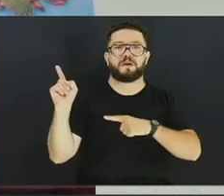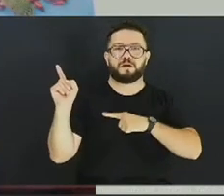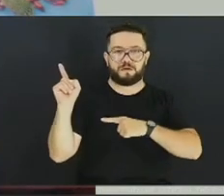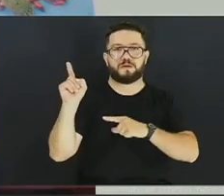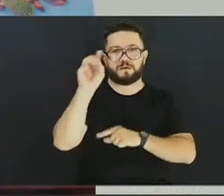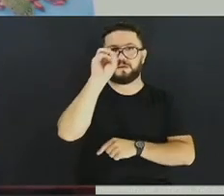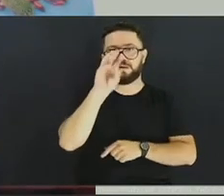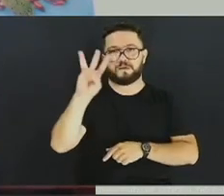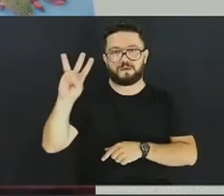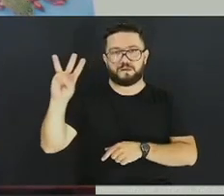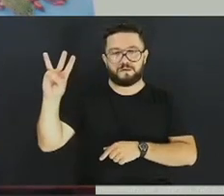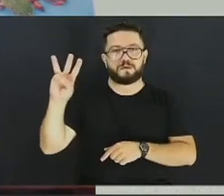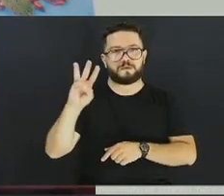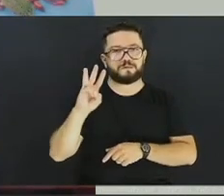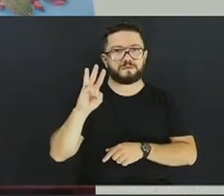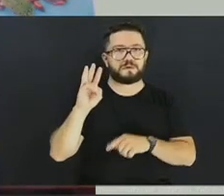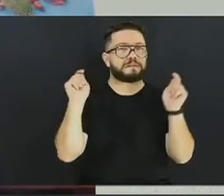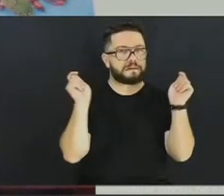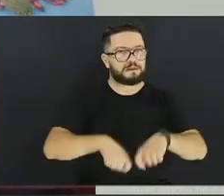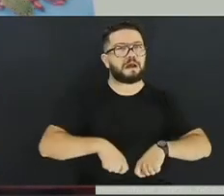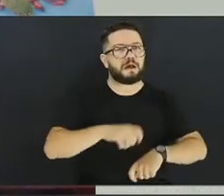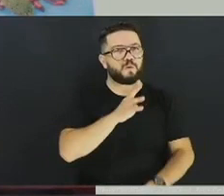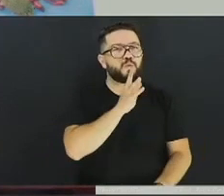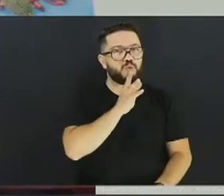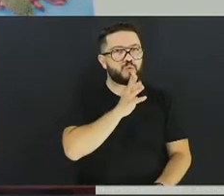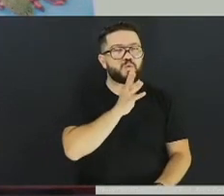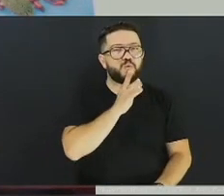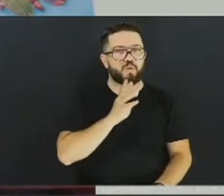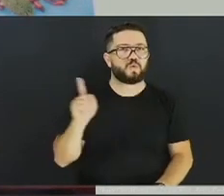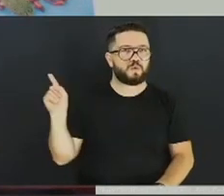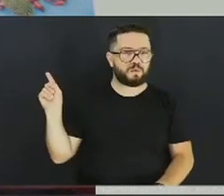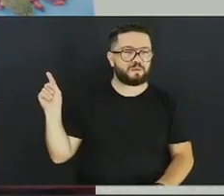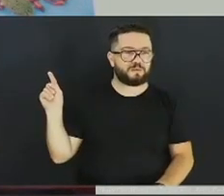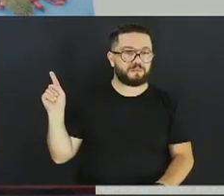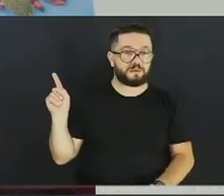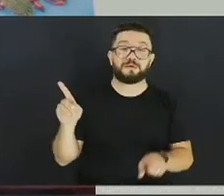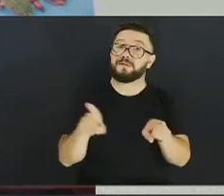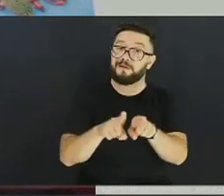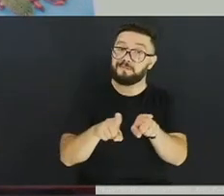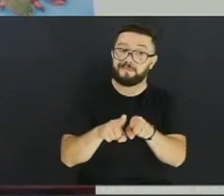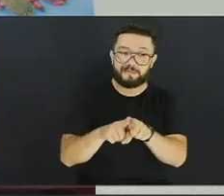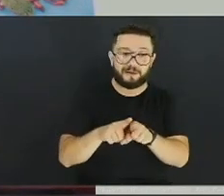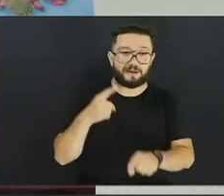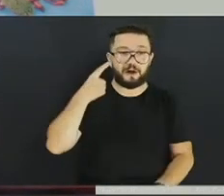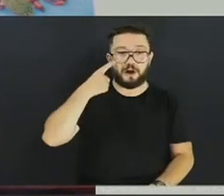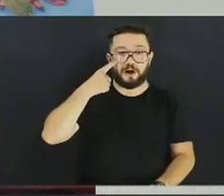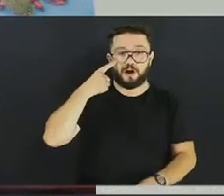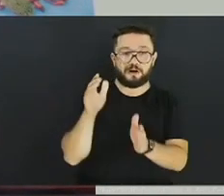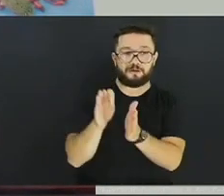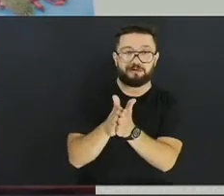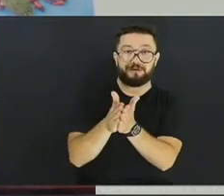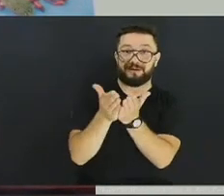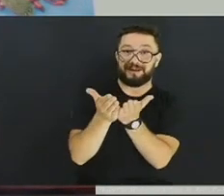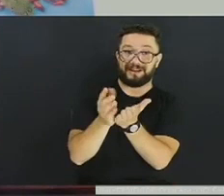Você registra tudo na internet, tudo disponível, inclusive a Bíblia, que está lá à esquerda, em cima, a Bíblia